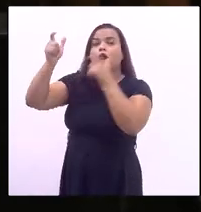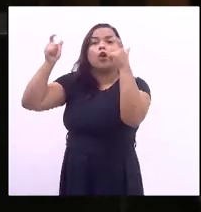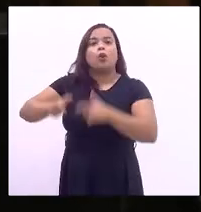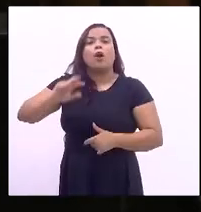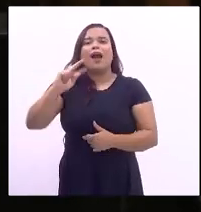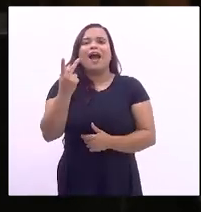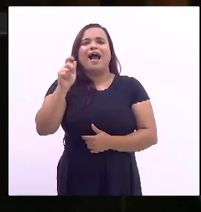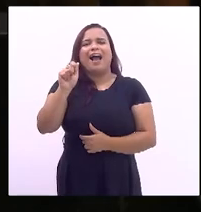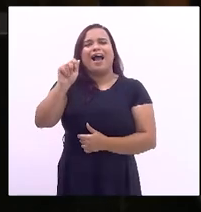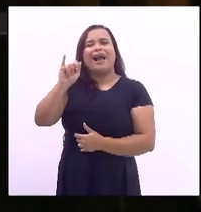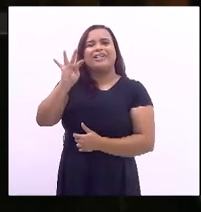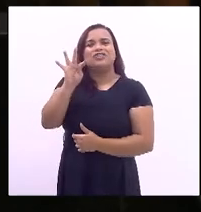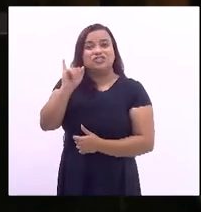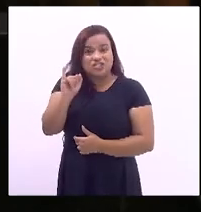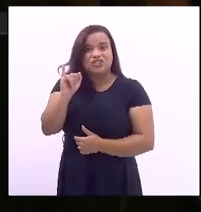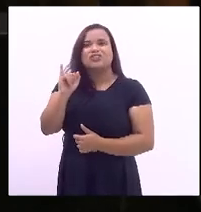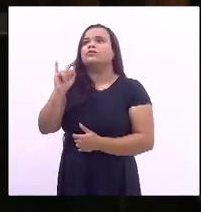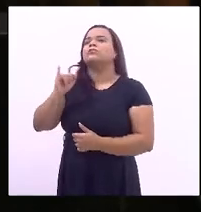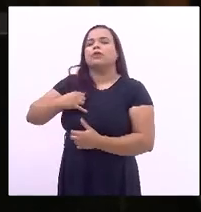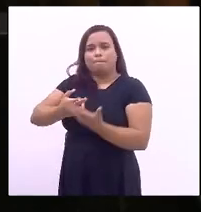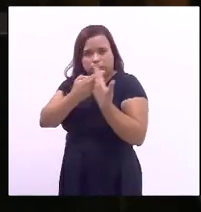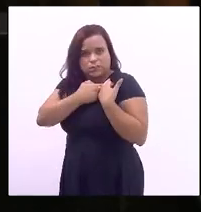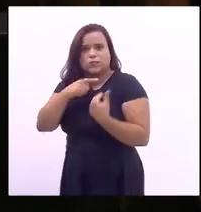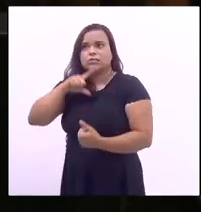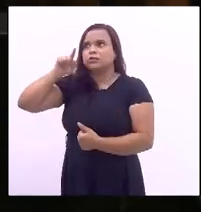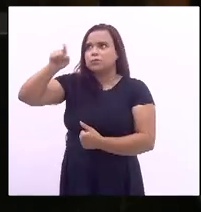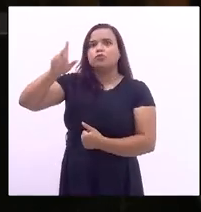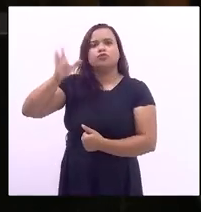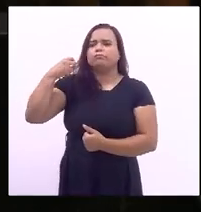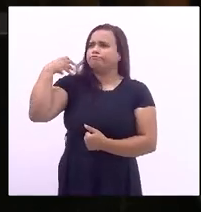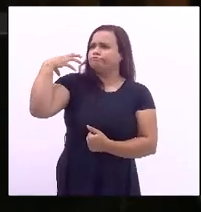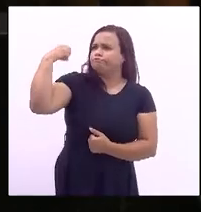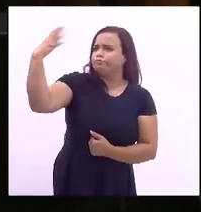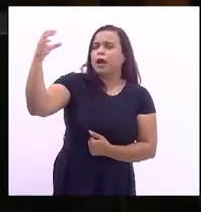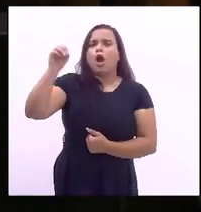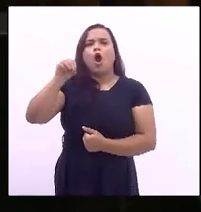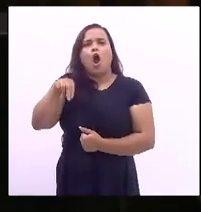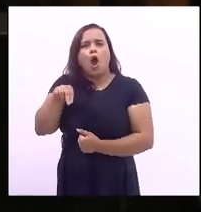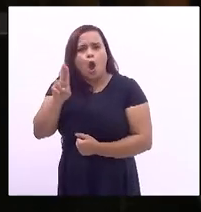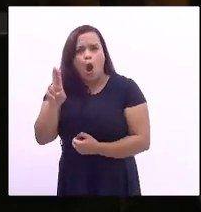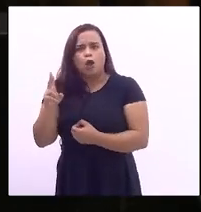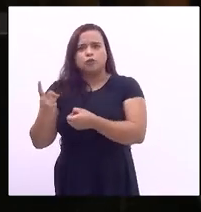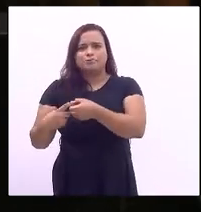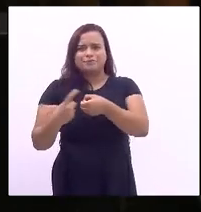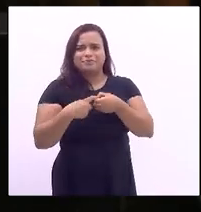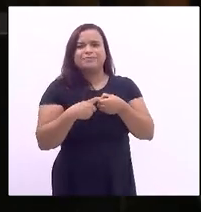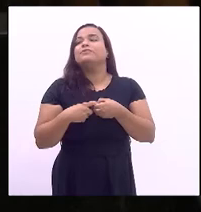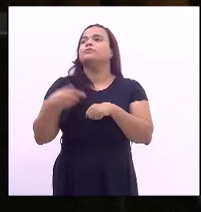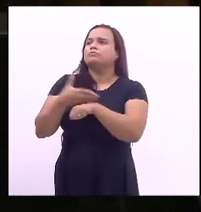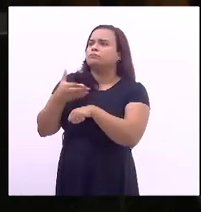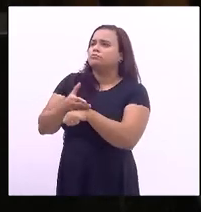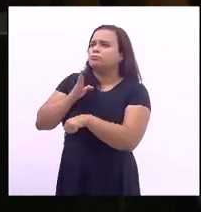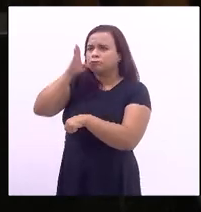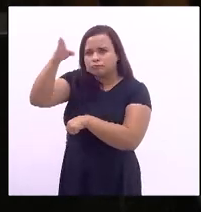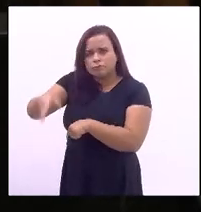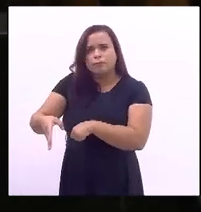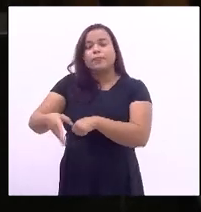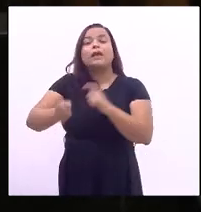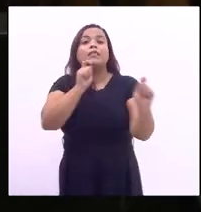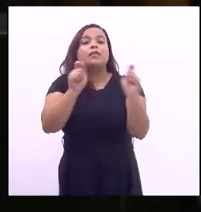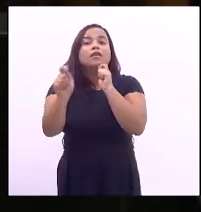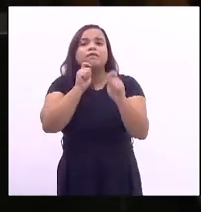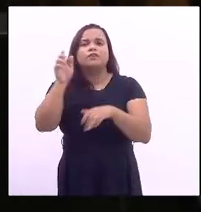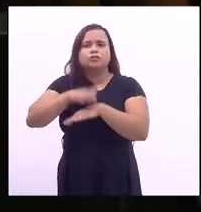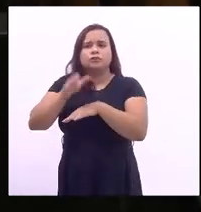minustah e ele uma entrevista ele deixou bem claro Deputado Eurico Júnior que ele é